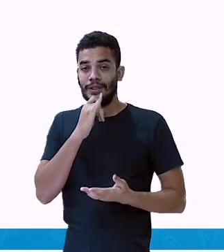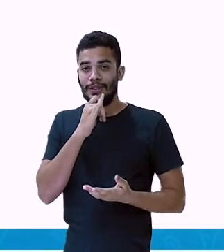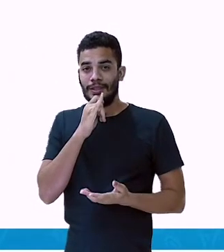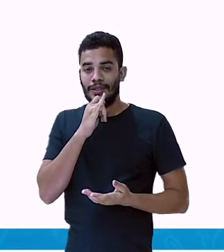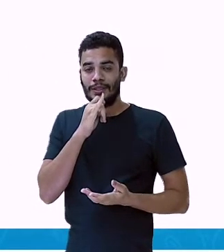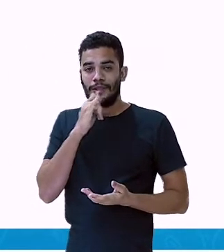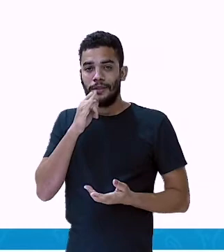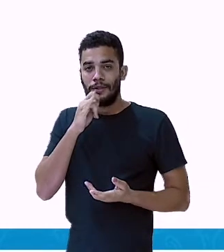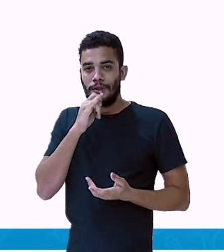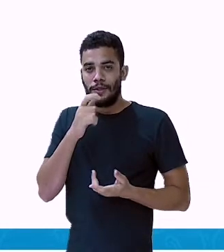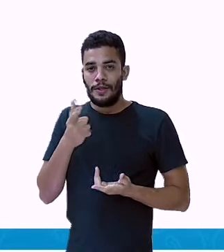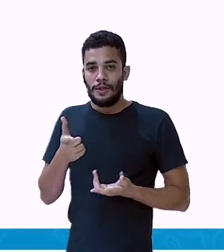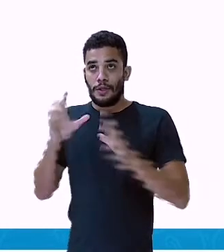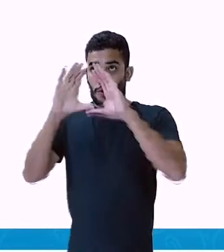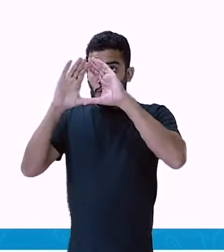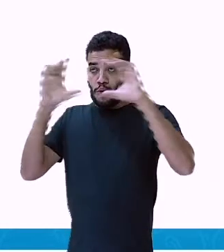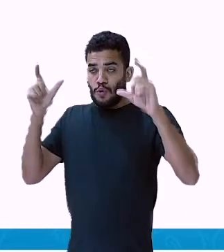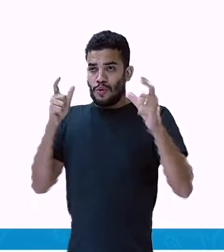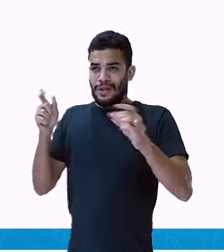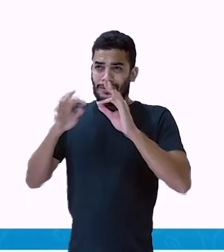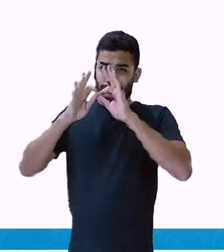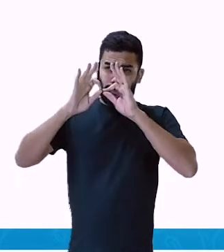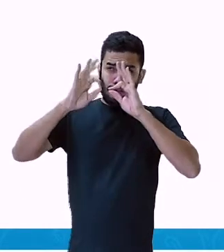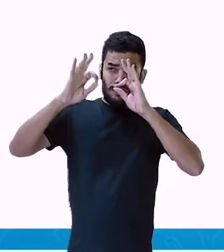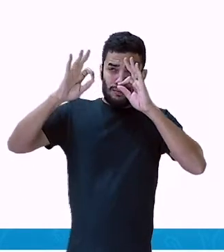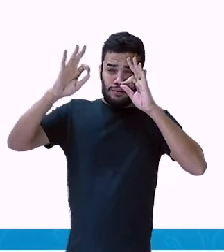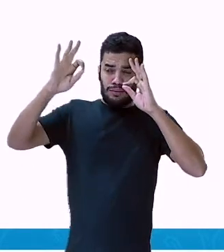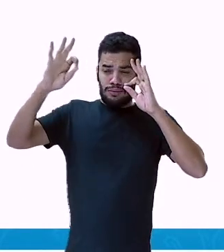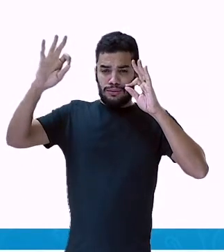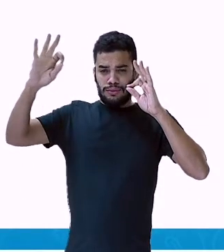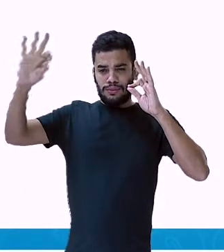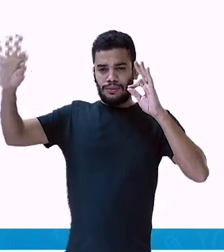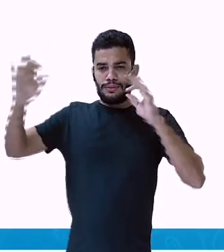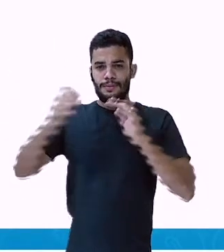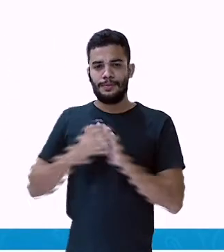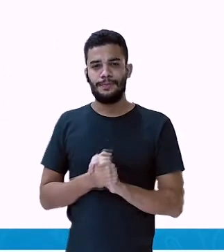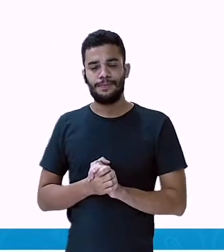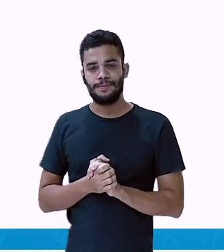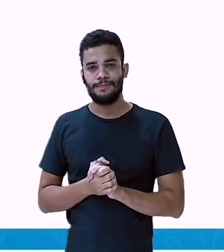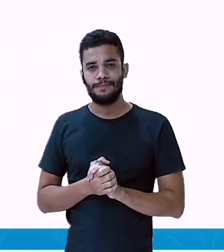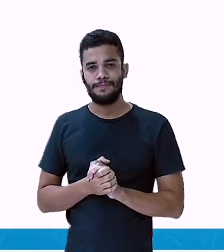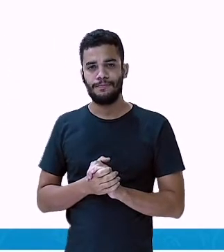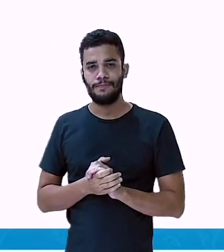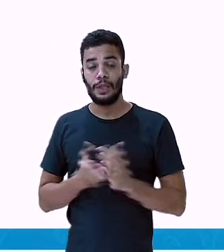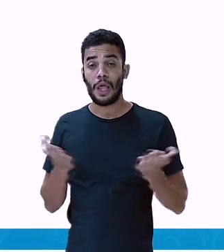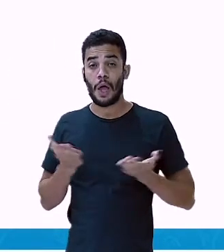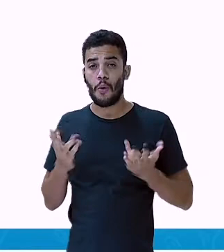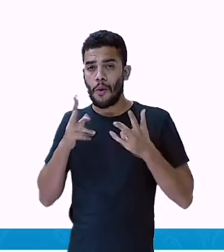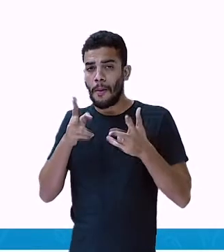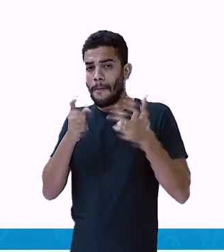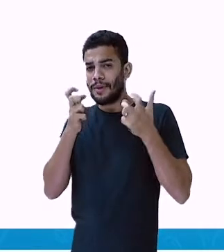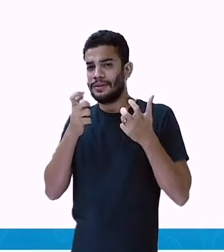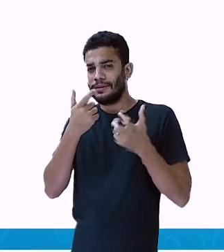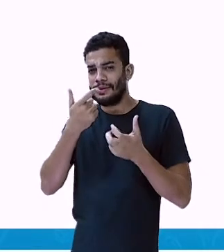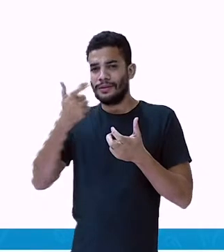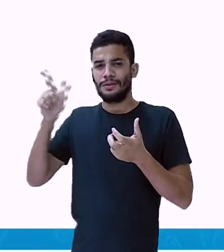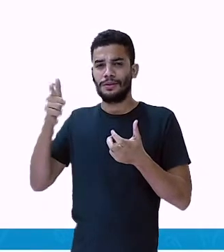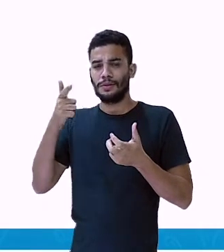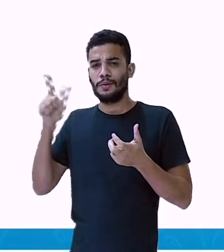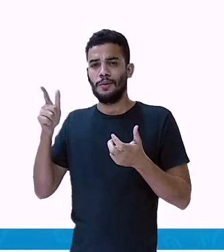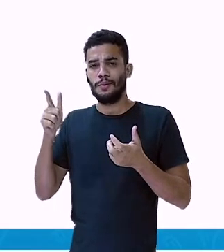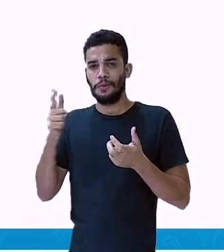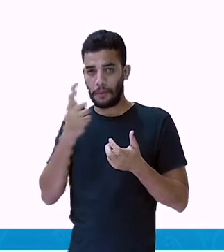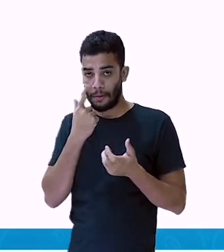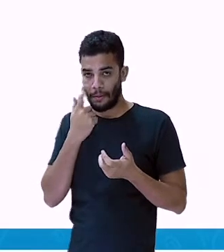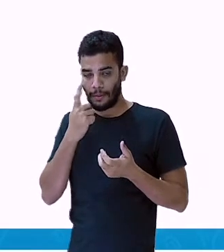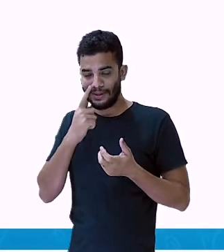seja muito extenso. Vamos para esta água maravilhosa? Água, essa água é salgada, né?